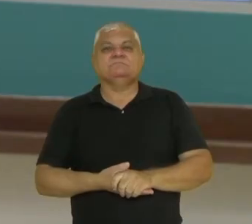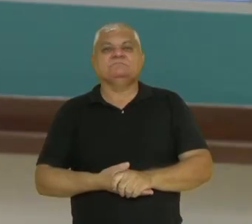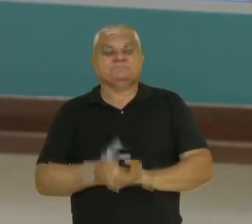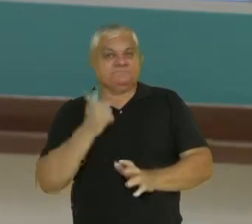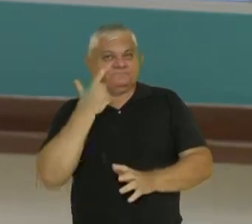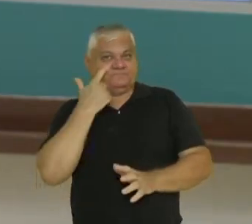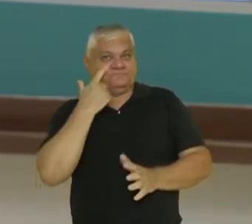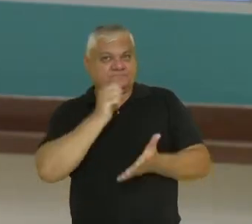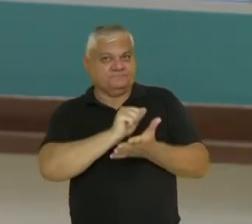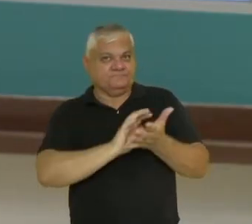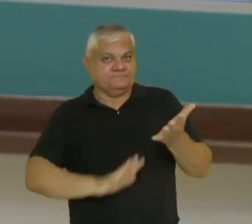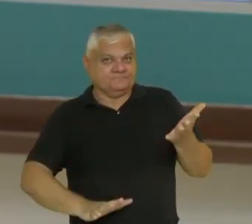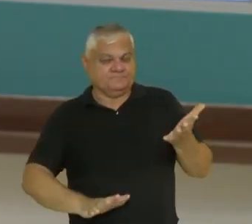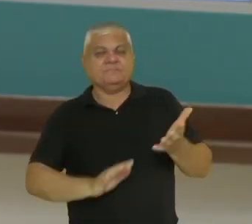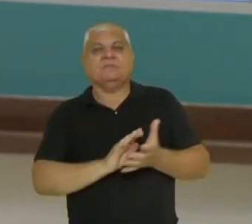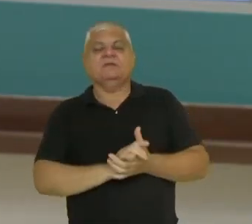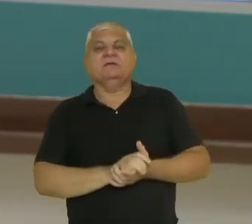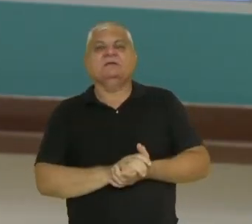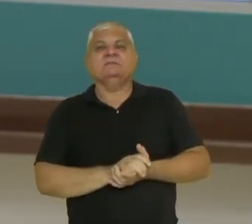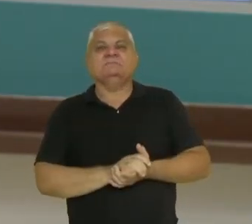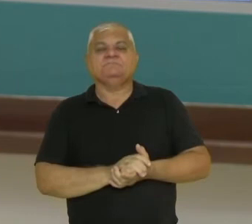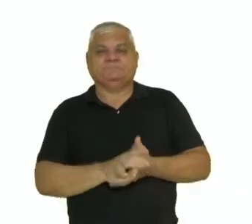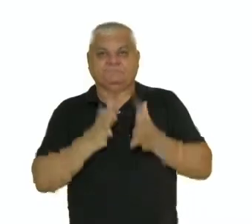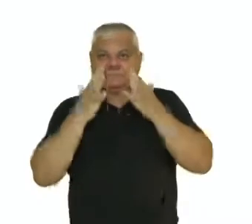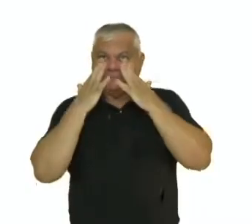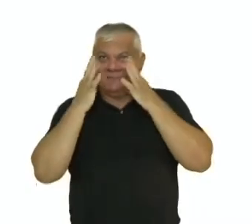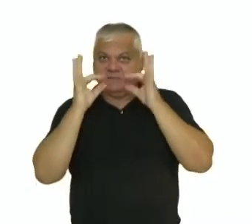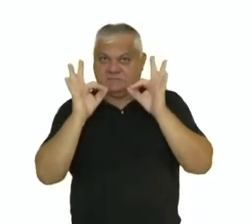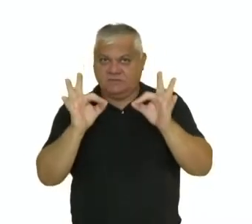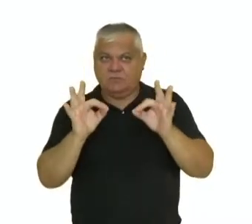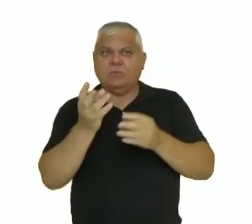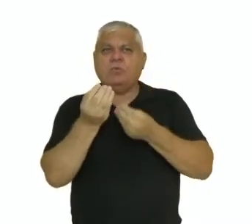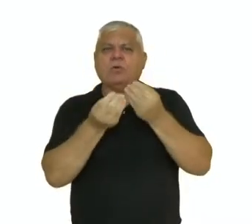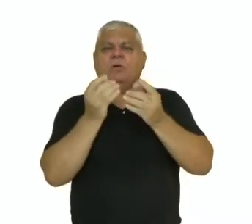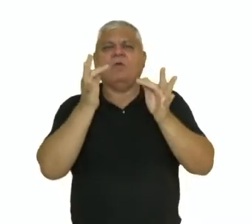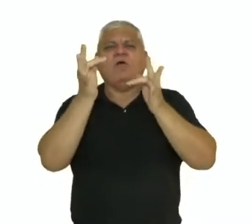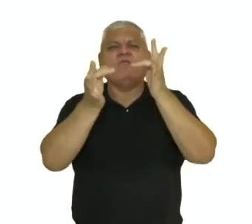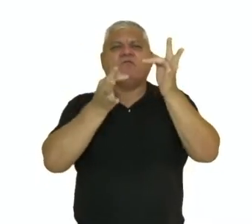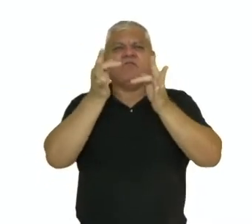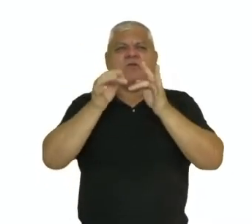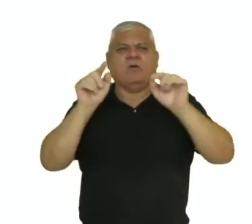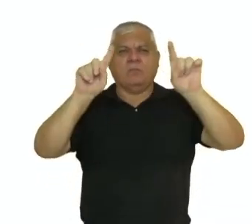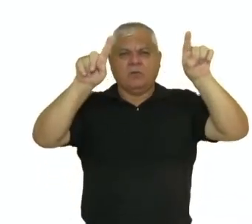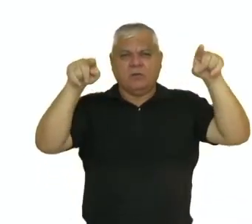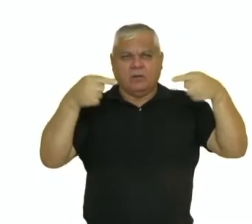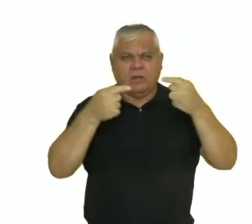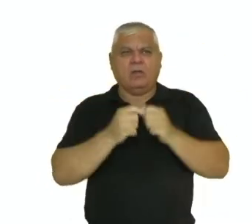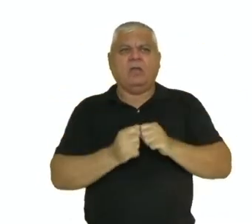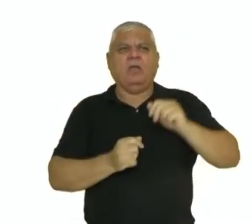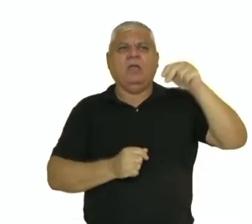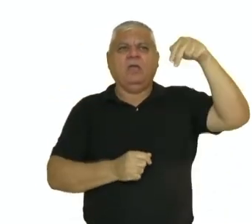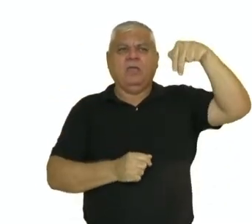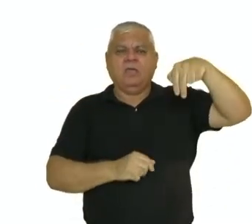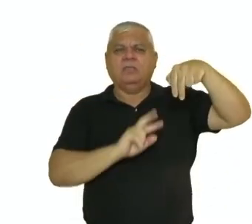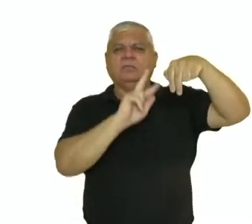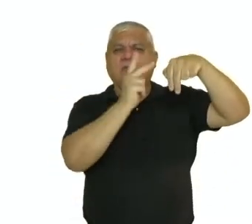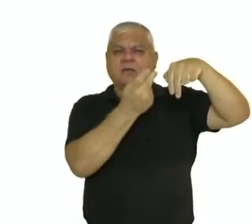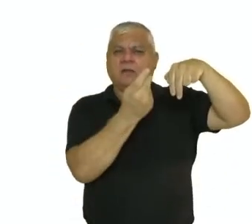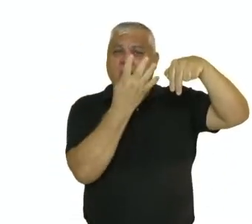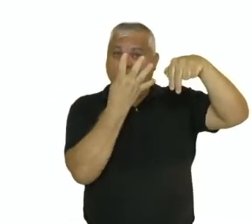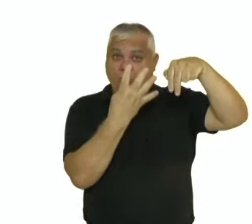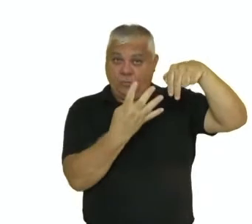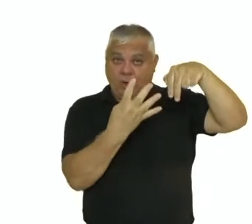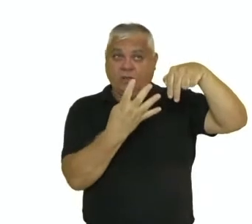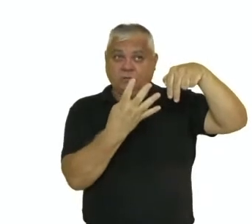Vamos para a correção da atividade? Olha só, prestando bem atenção na maneira como está descrito o enunciado, a gente tem o seguinte,